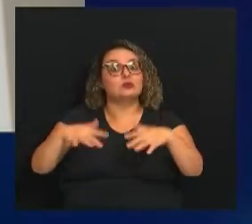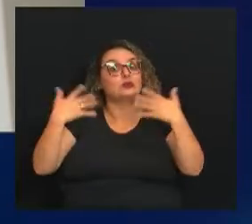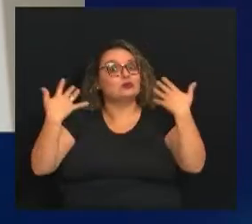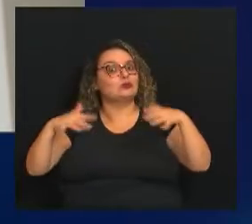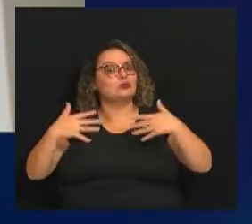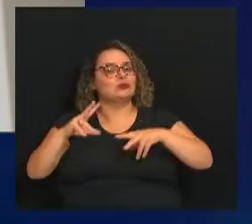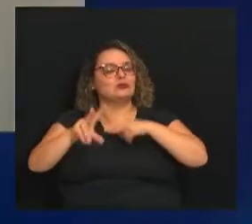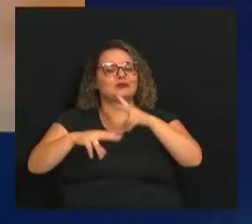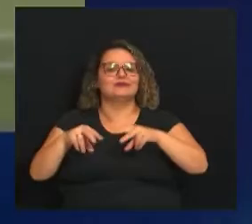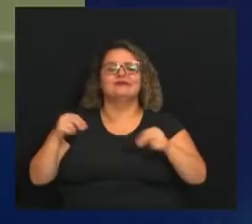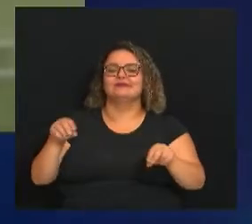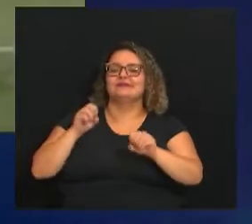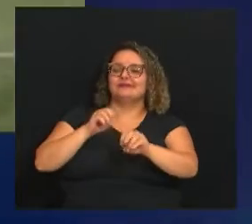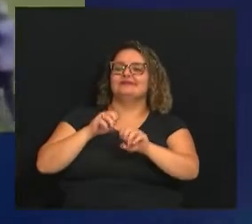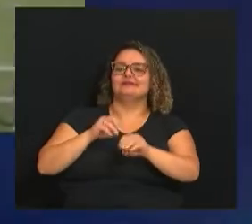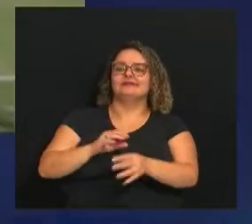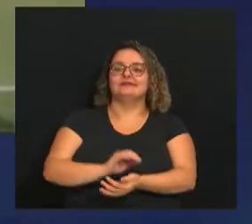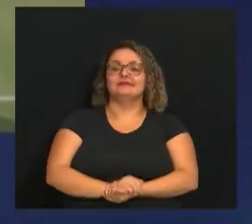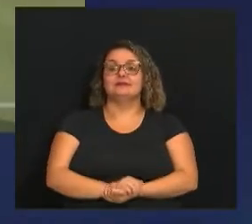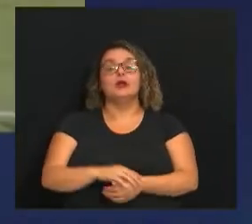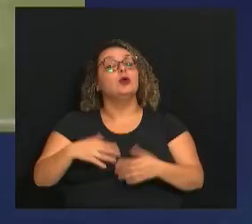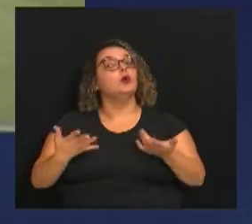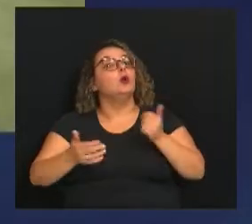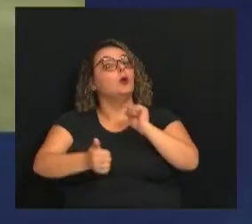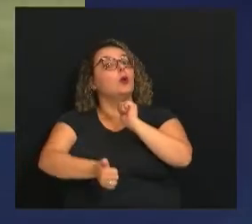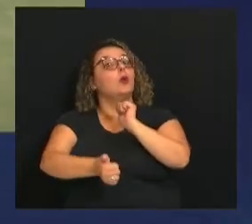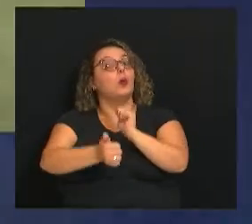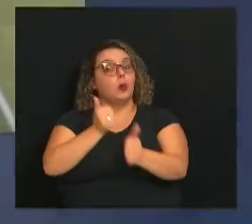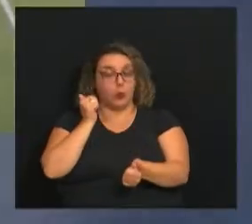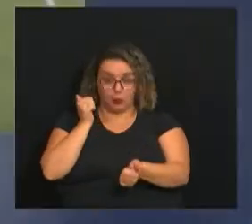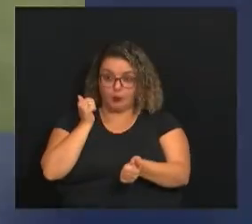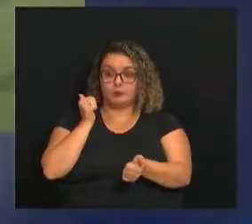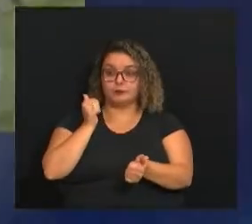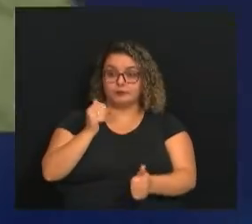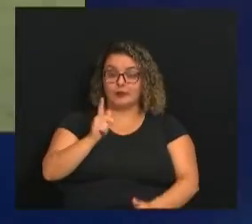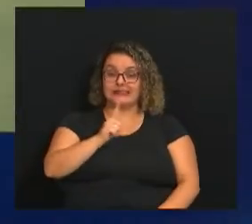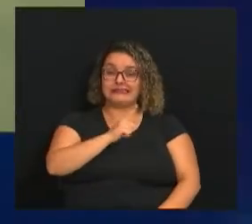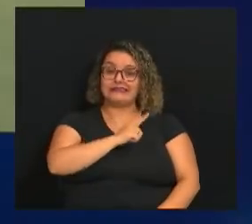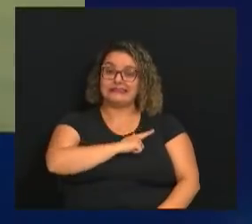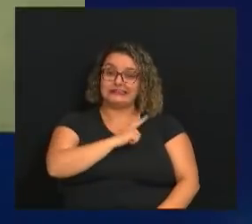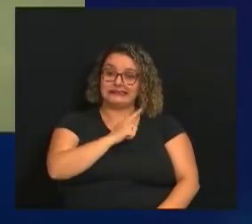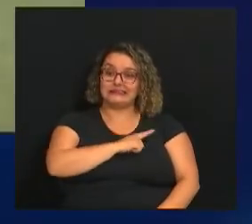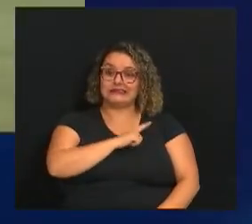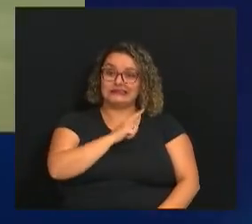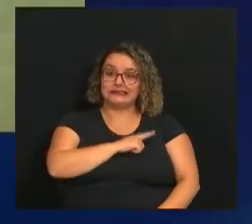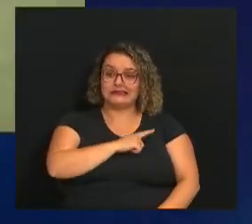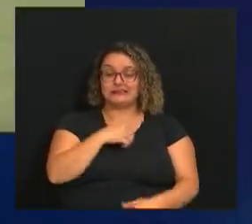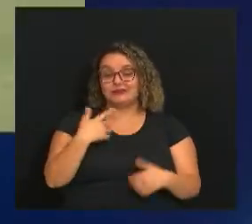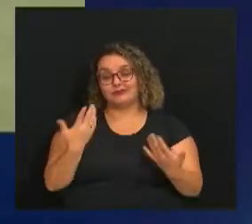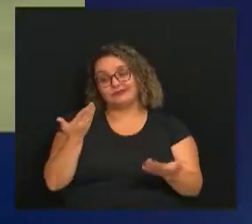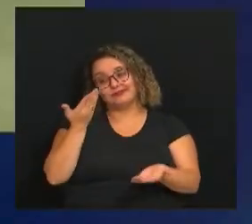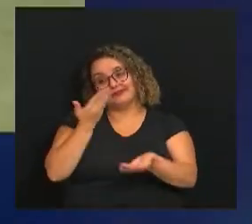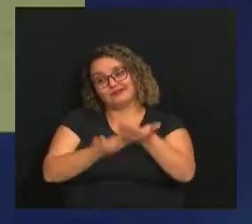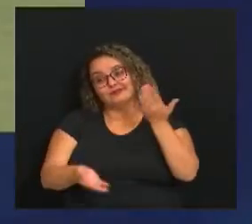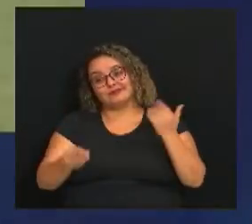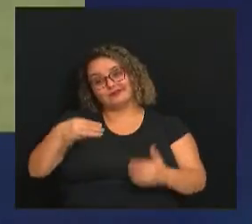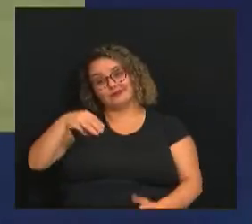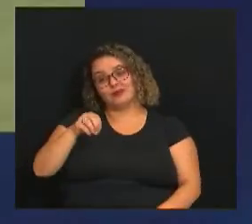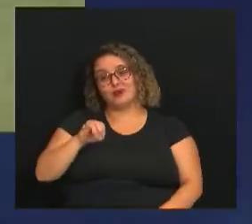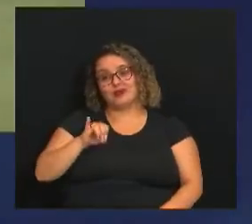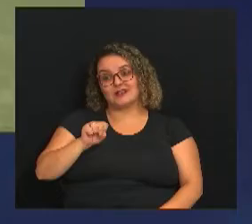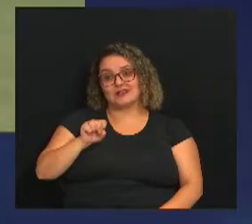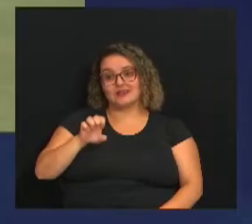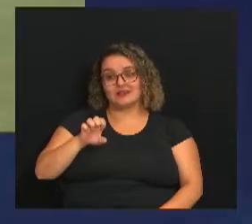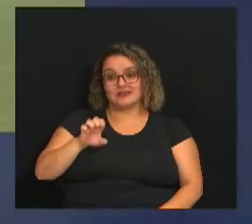prêmio educacional. E no esporte, Ponte Preta perde para o Água Santa em pleno Moisés Lucarelli